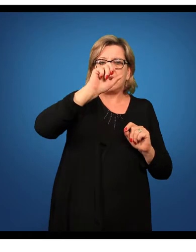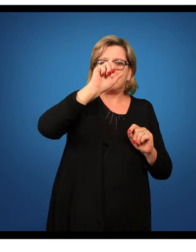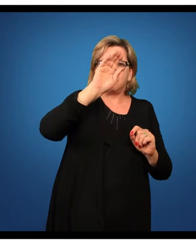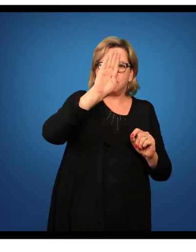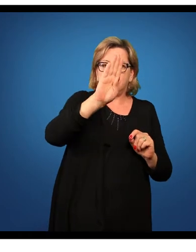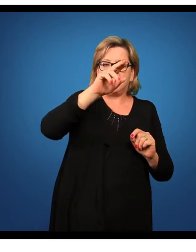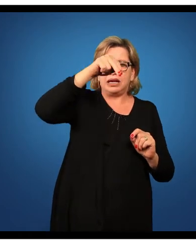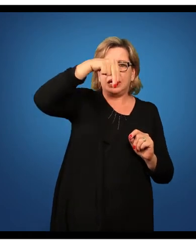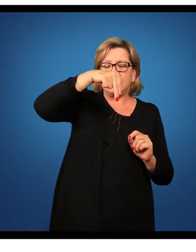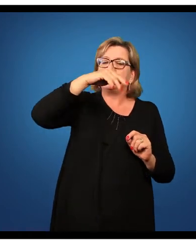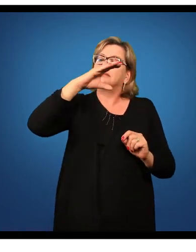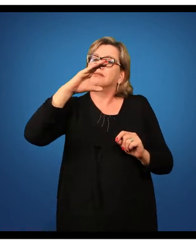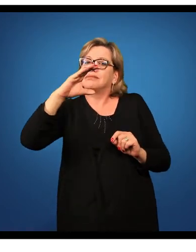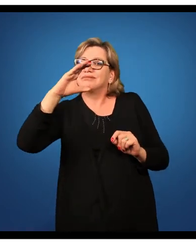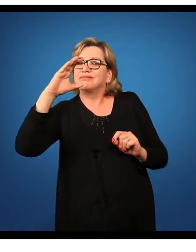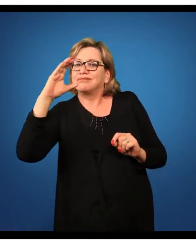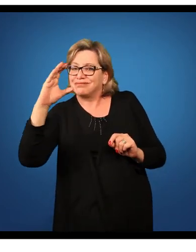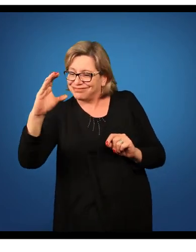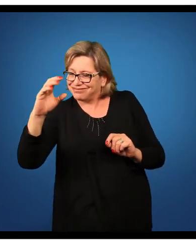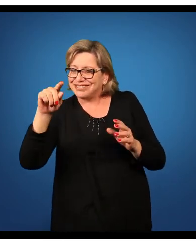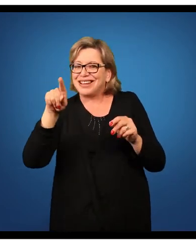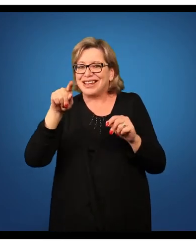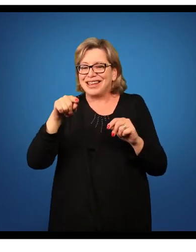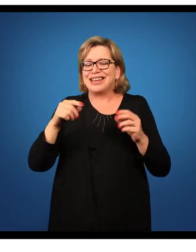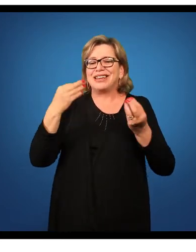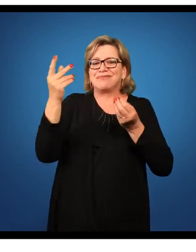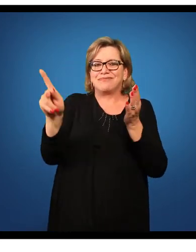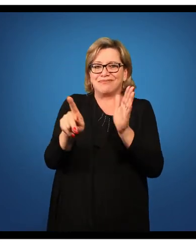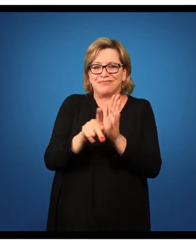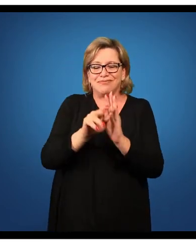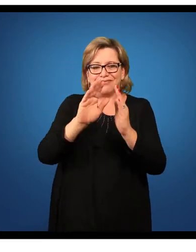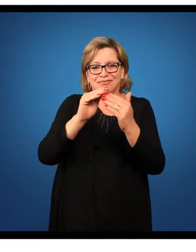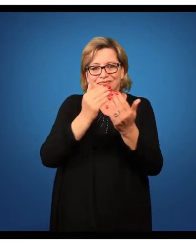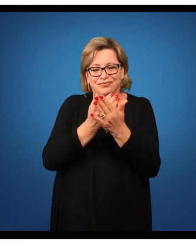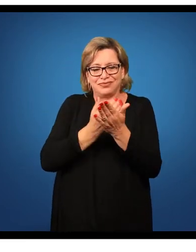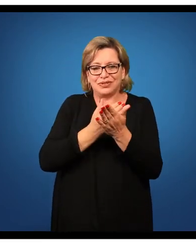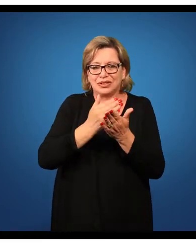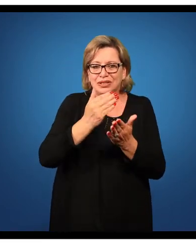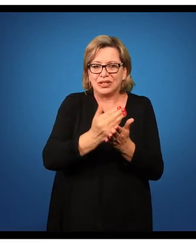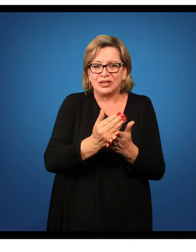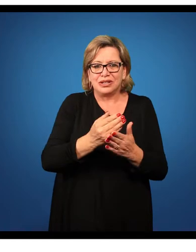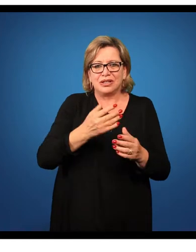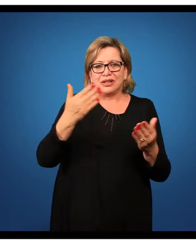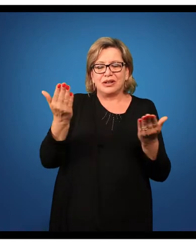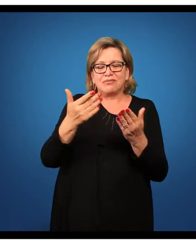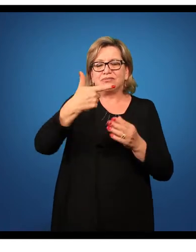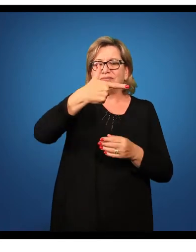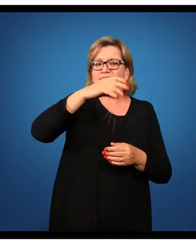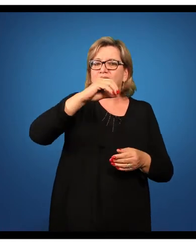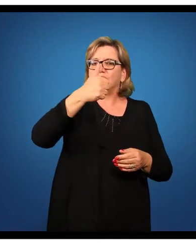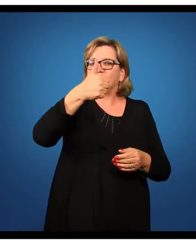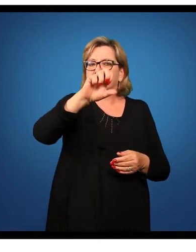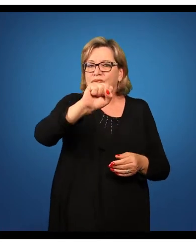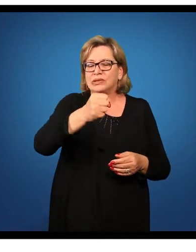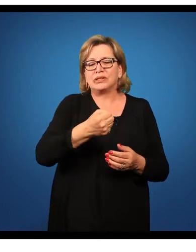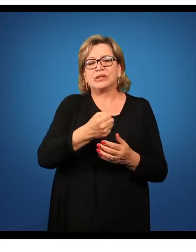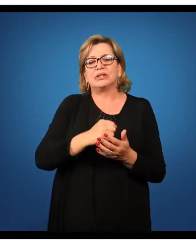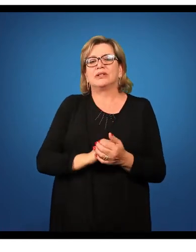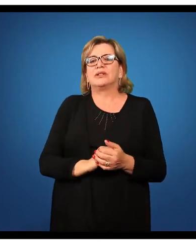ou seja base nacional comum curricular que entrou em vigor a partir deste ano